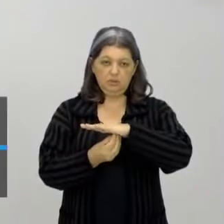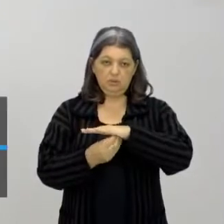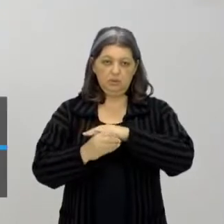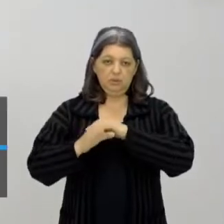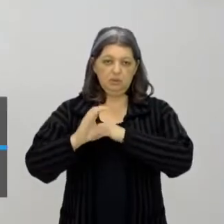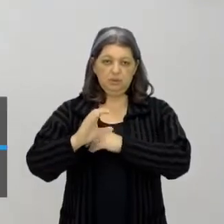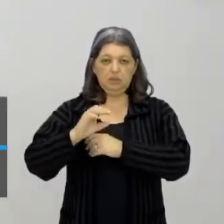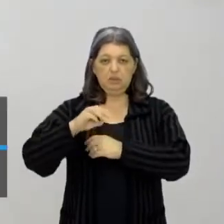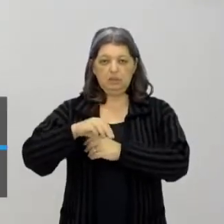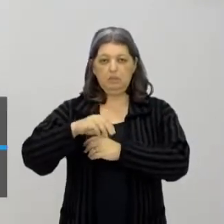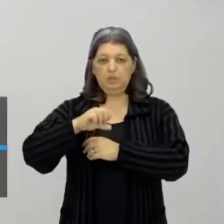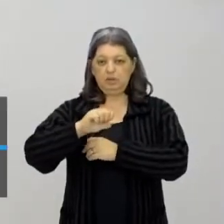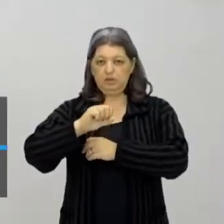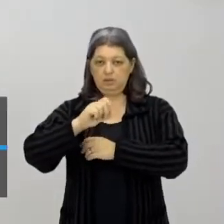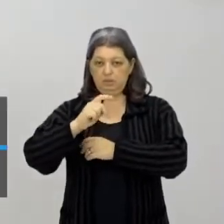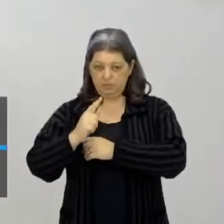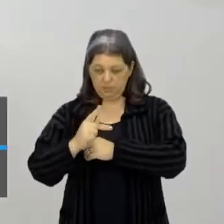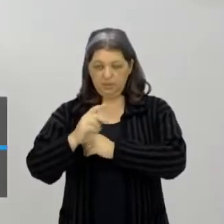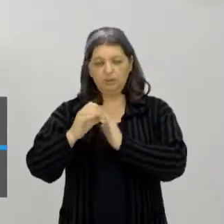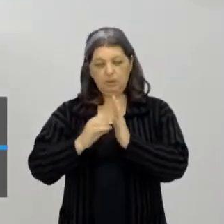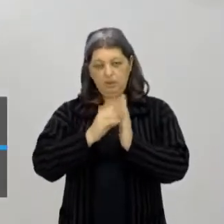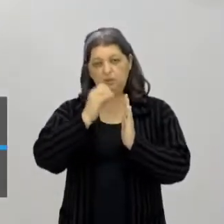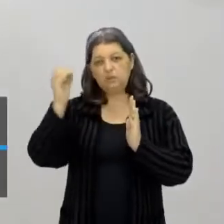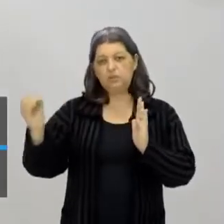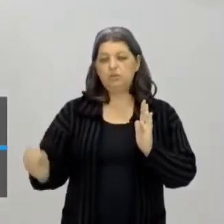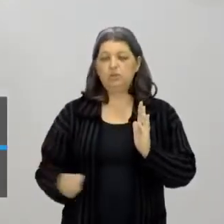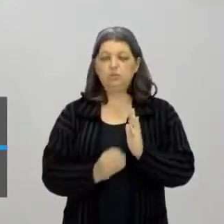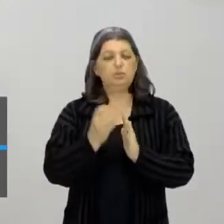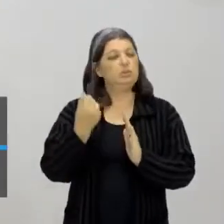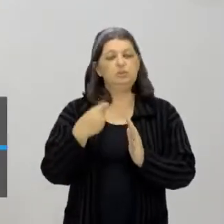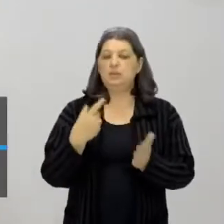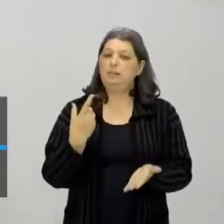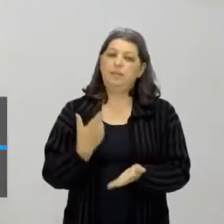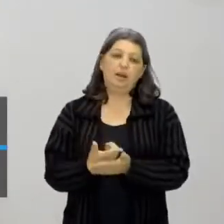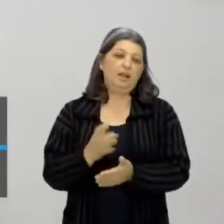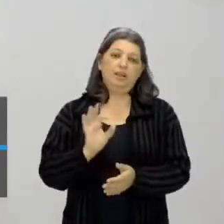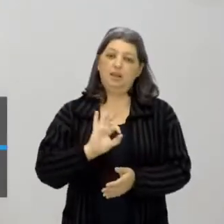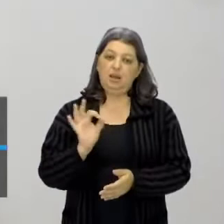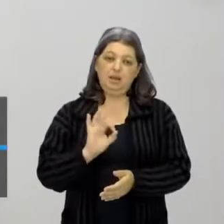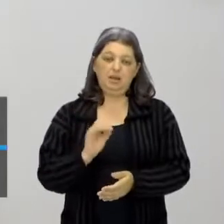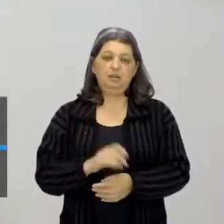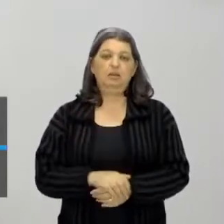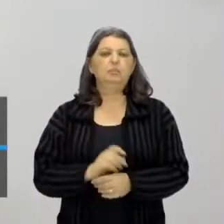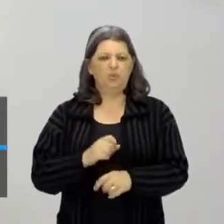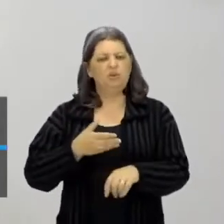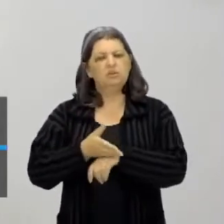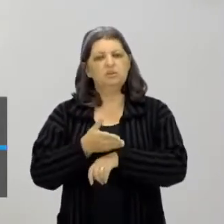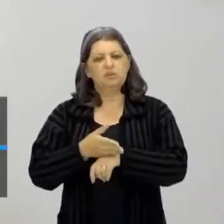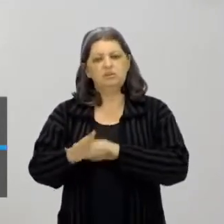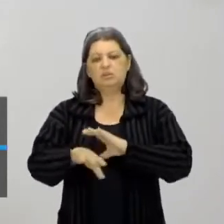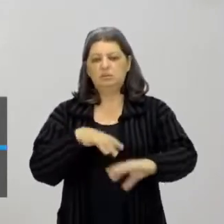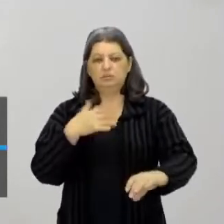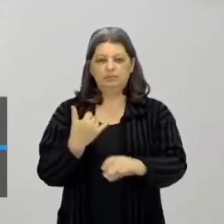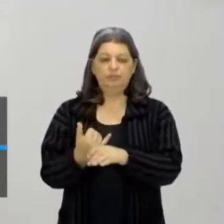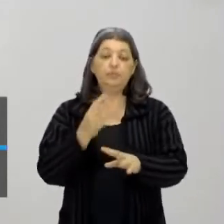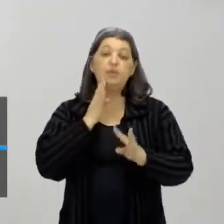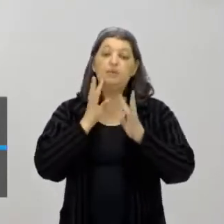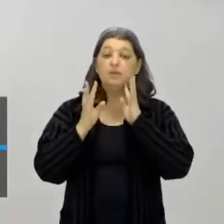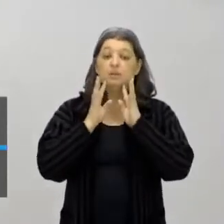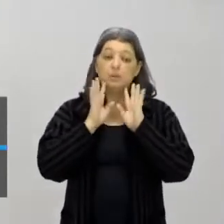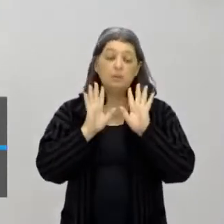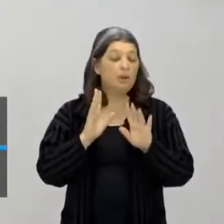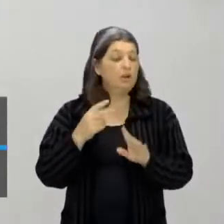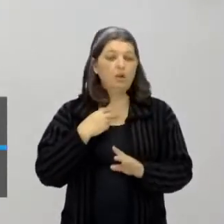CMSP, você pode ter acesso a essas aulas, também não paga. Mas você pode também acessar aí pelo YouTube, pelo Facebook e tudo mais, o que não pode é